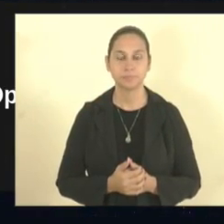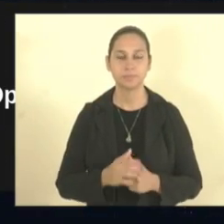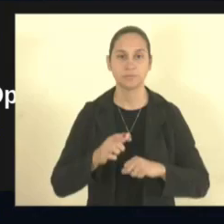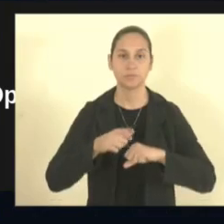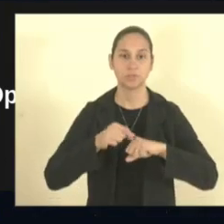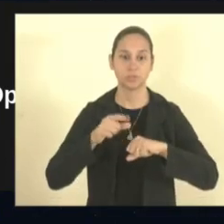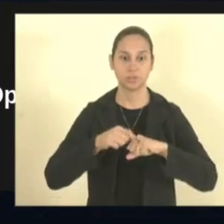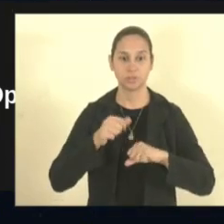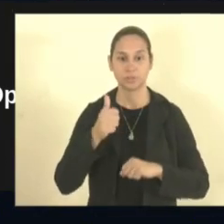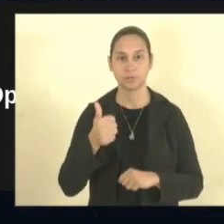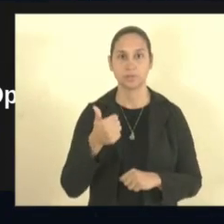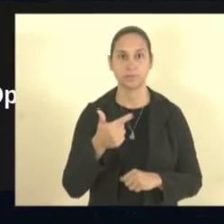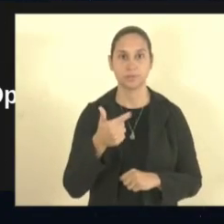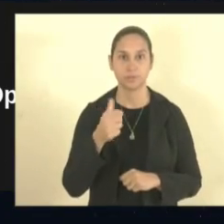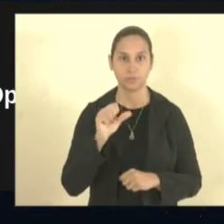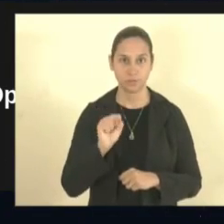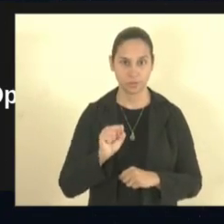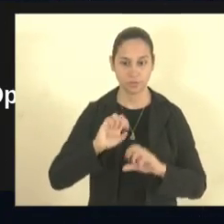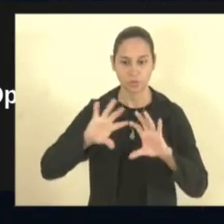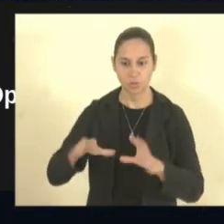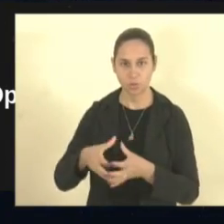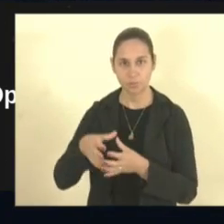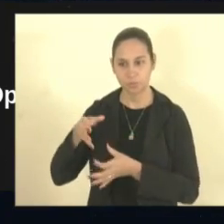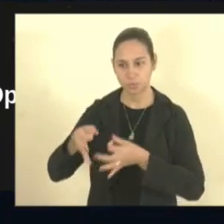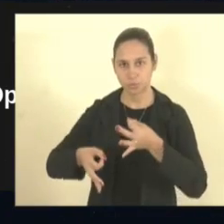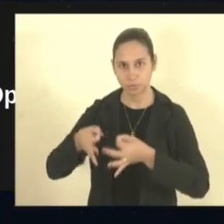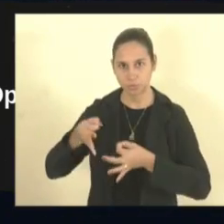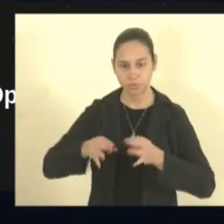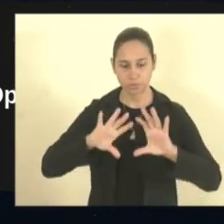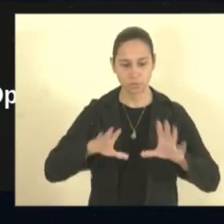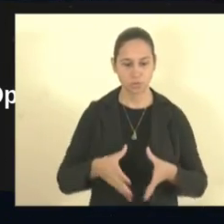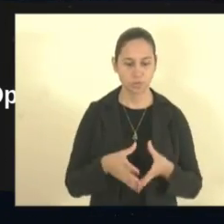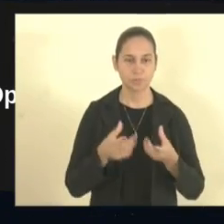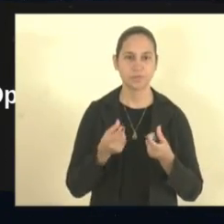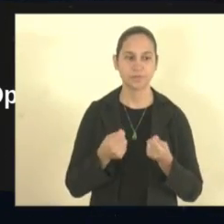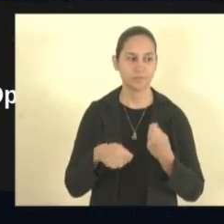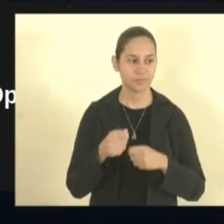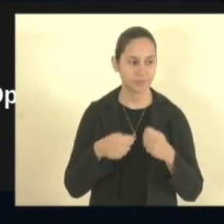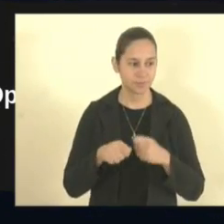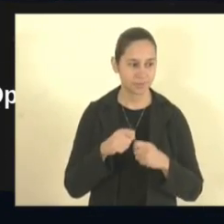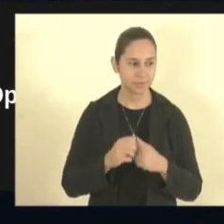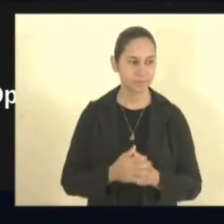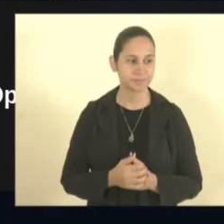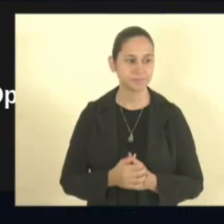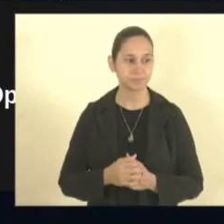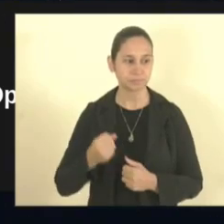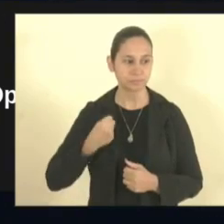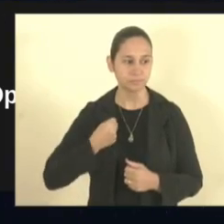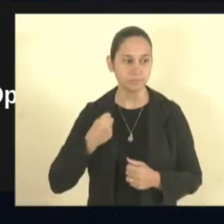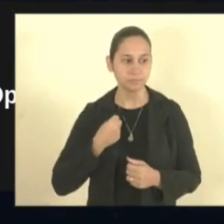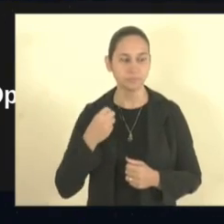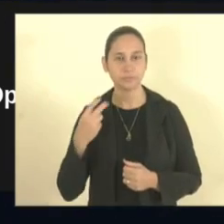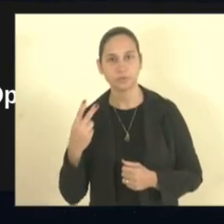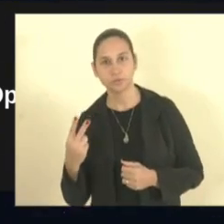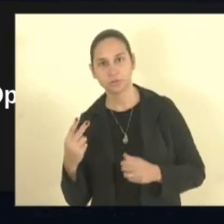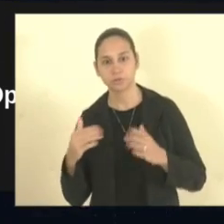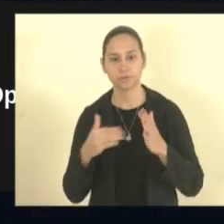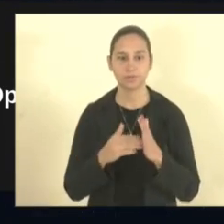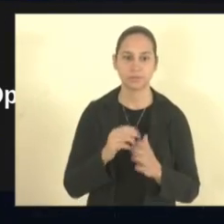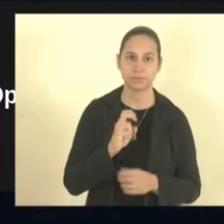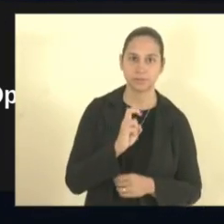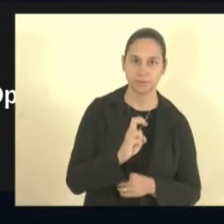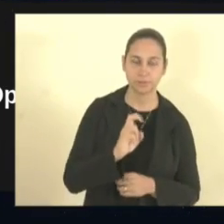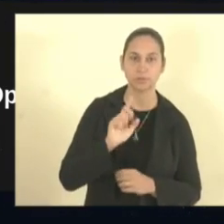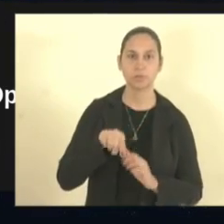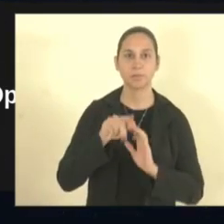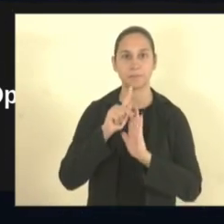do Regimento Interno, às Comissões de Justiça e de Finanças. Do item 2 ao item 5, tratam-se de projeto